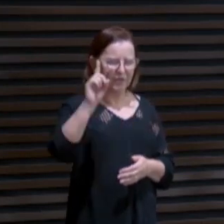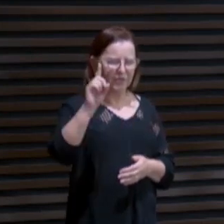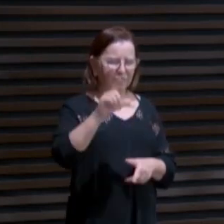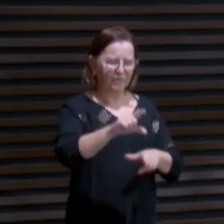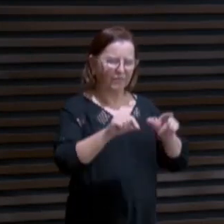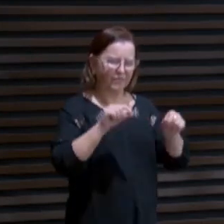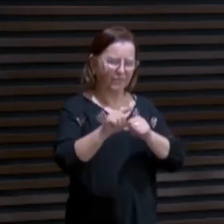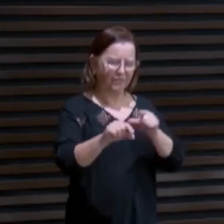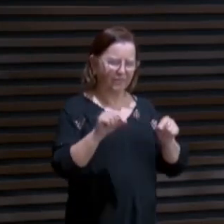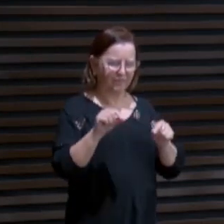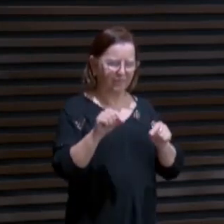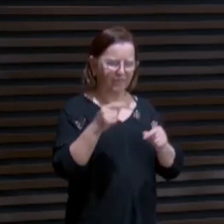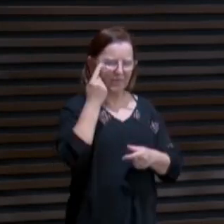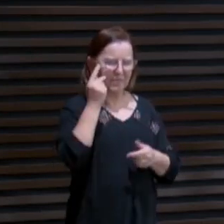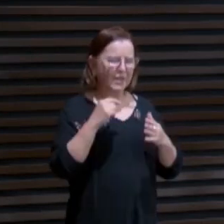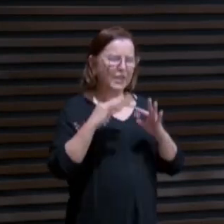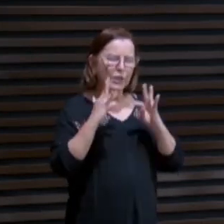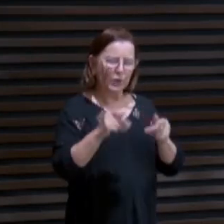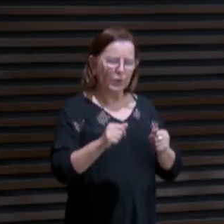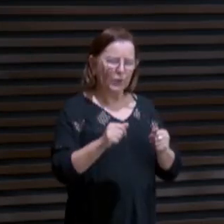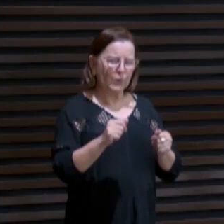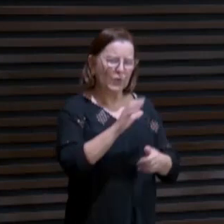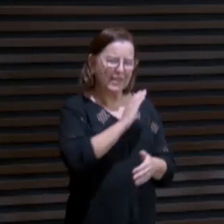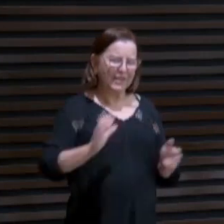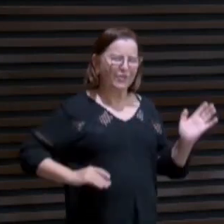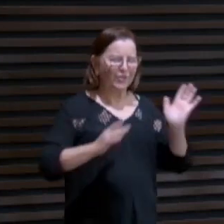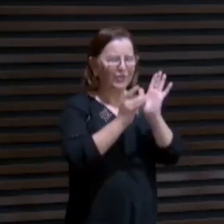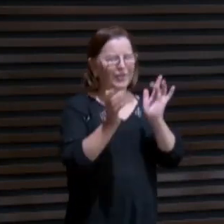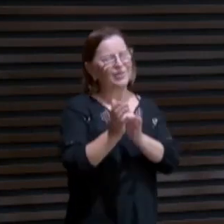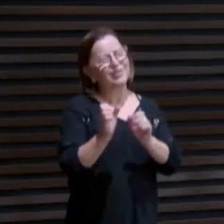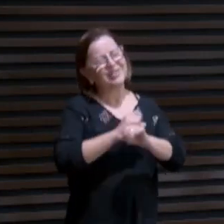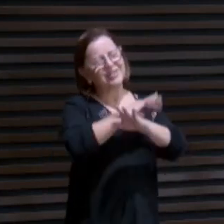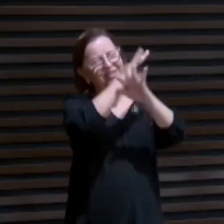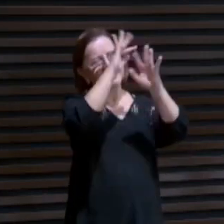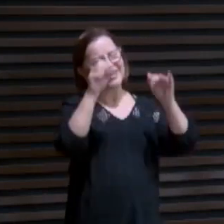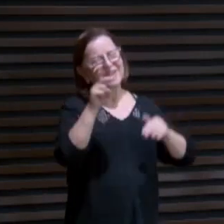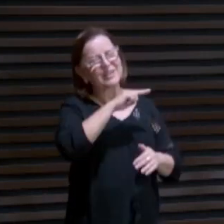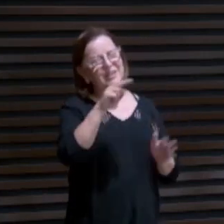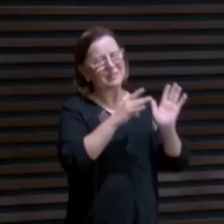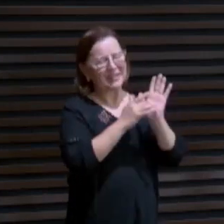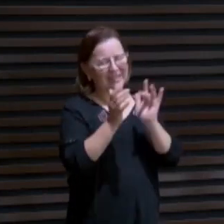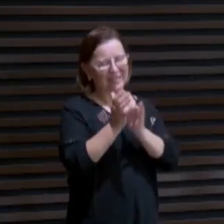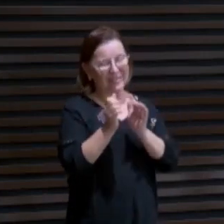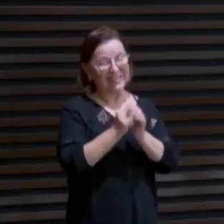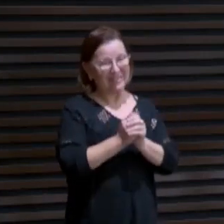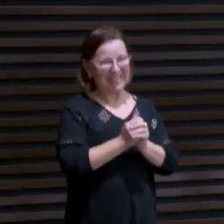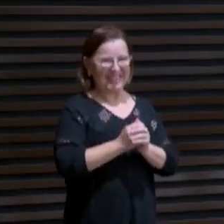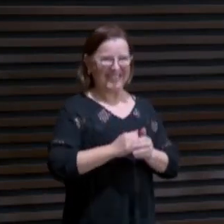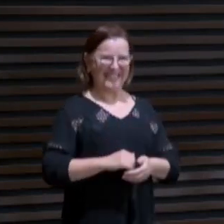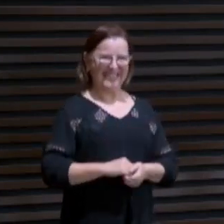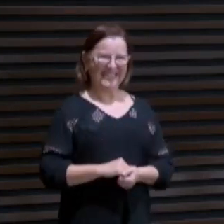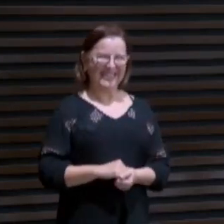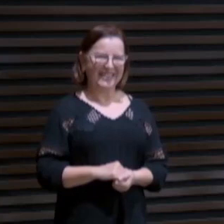escolhido, para que em tudo Cristo Jesus seja glorificado. No nome dEle, amém.